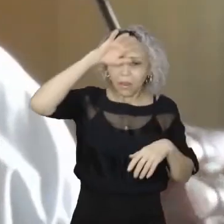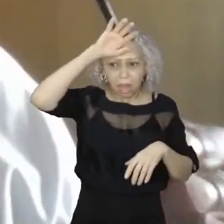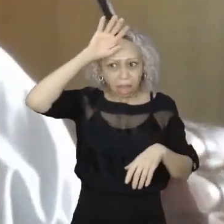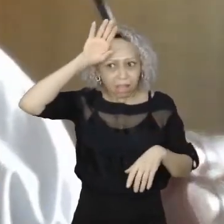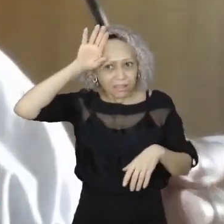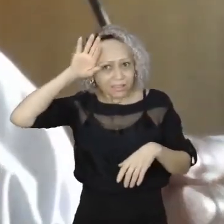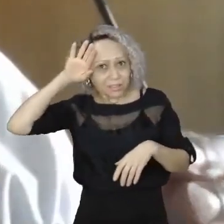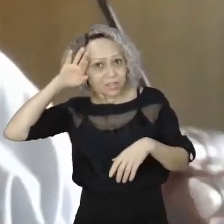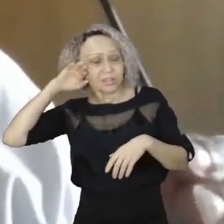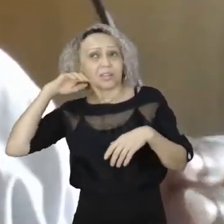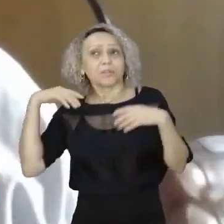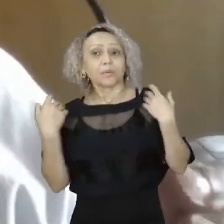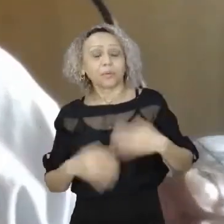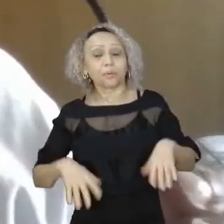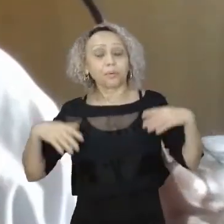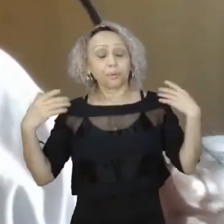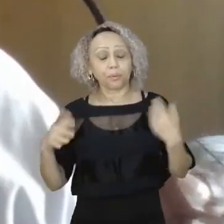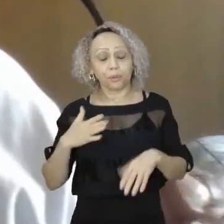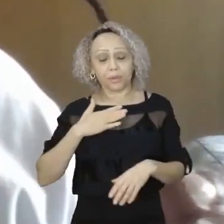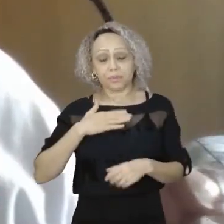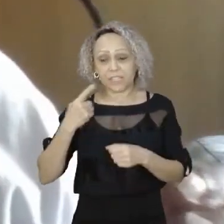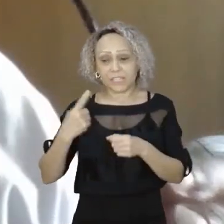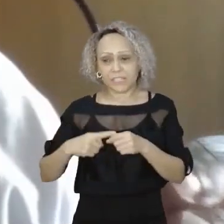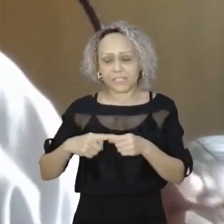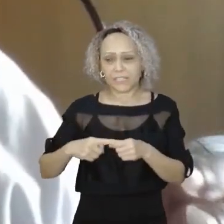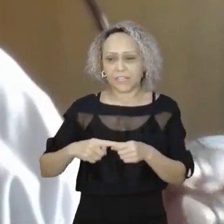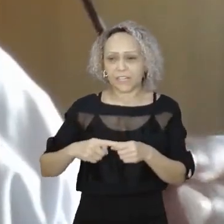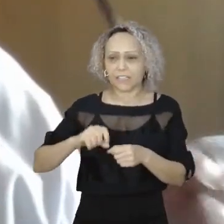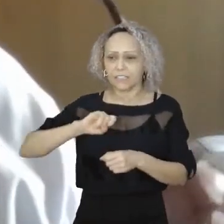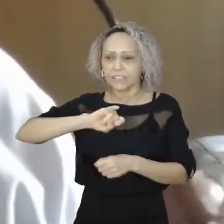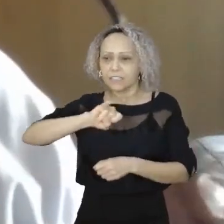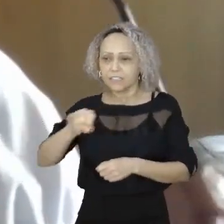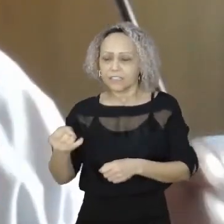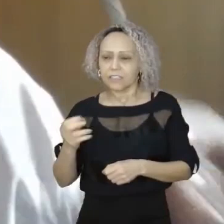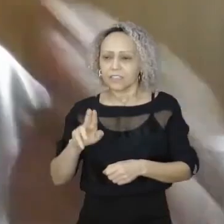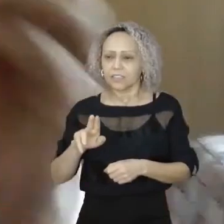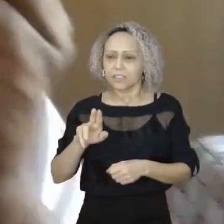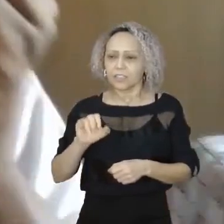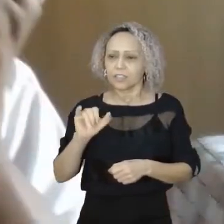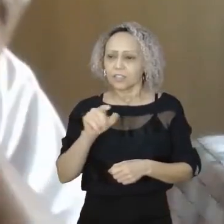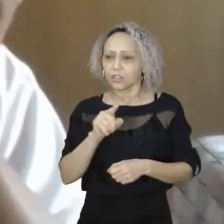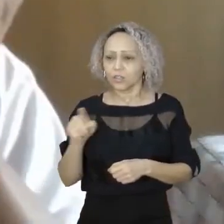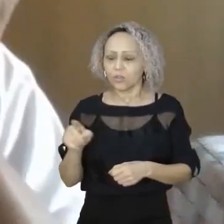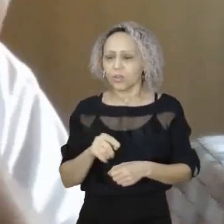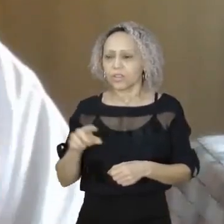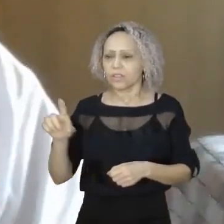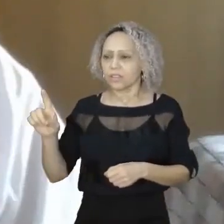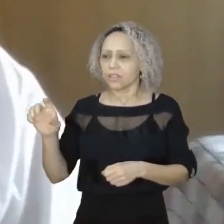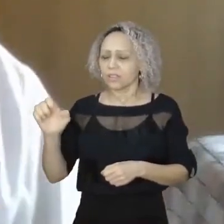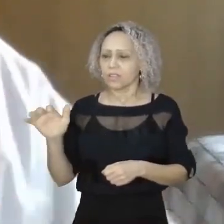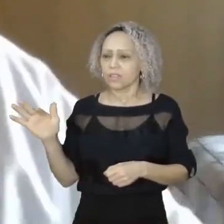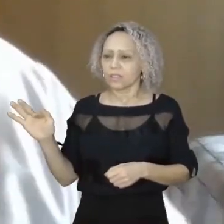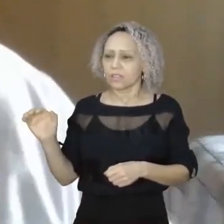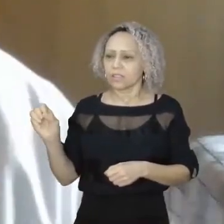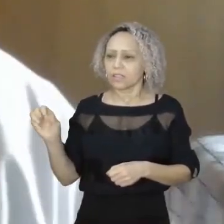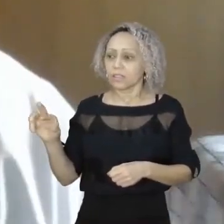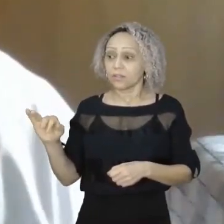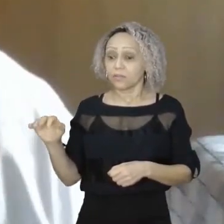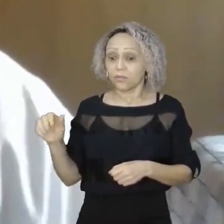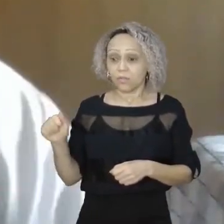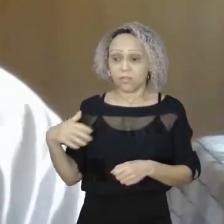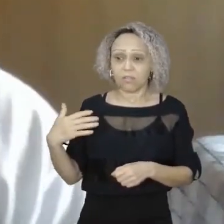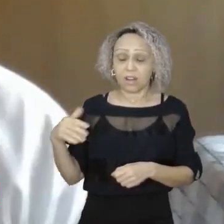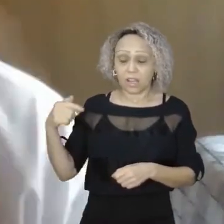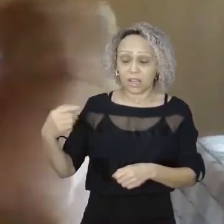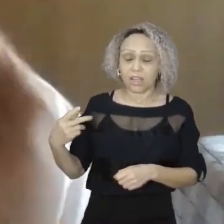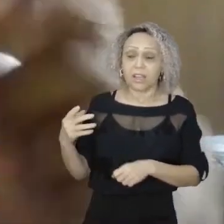danado. Eu estou aqui na minha cidade de Juiz de Fora e aqui está muito quente, então vocês me desculpem, mas eu tenho que limpar